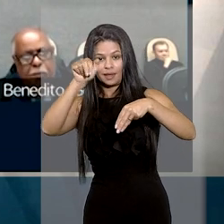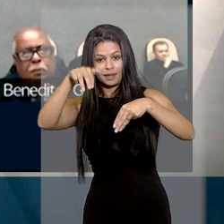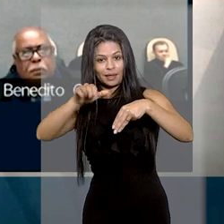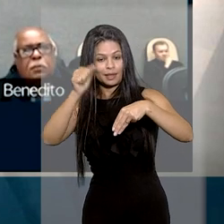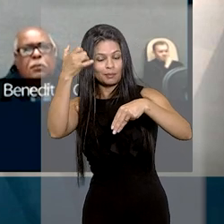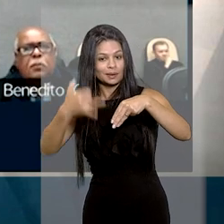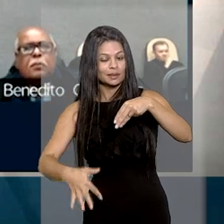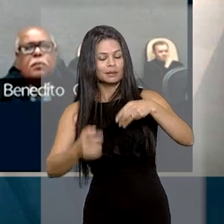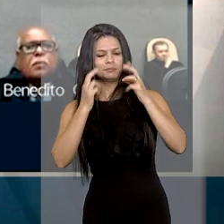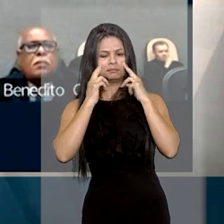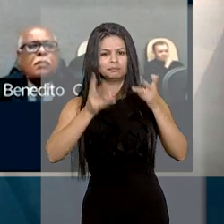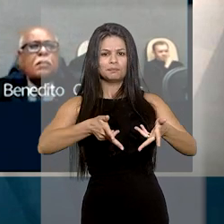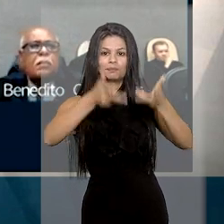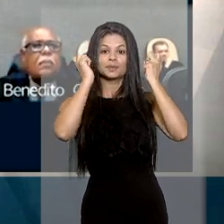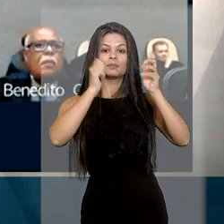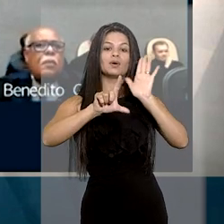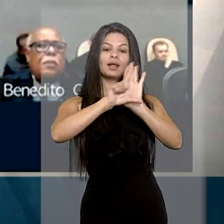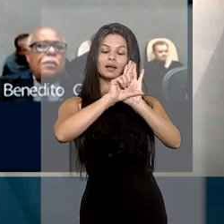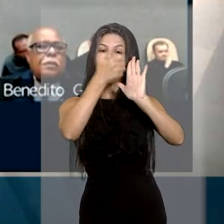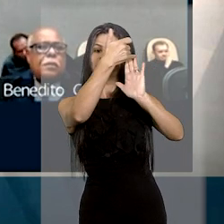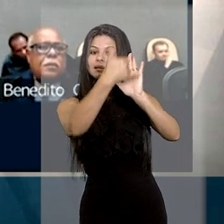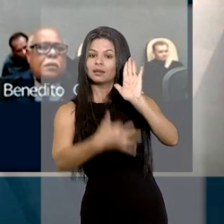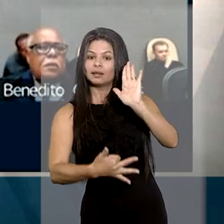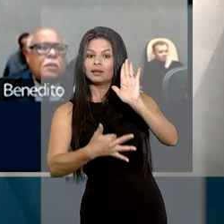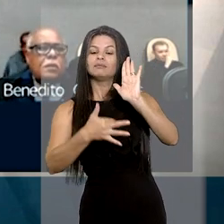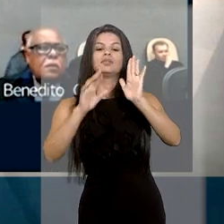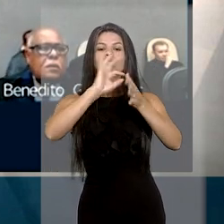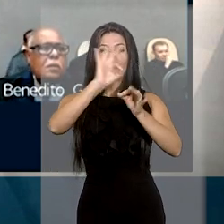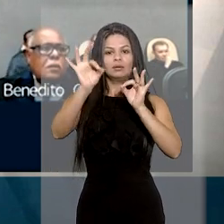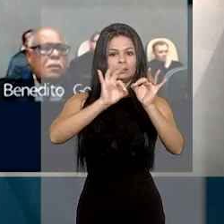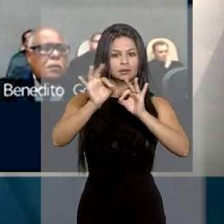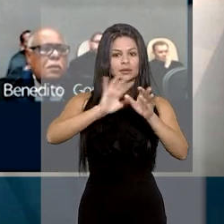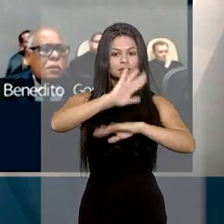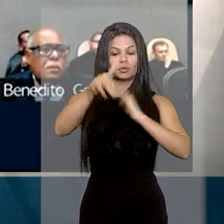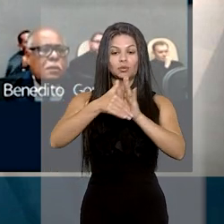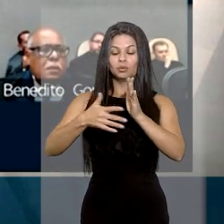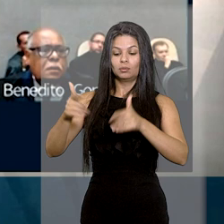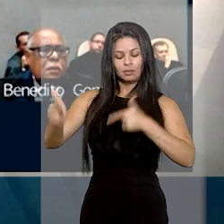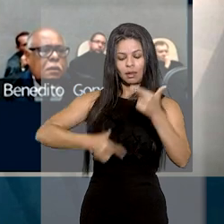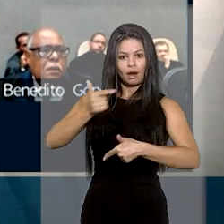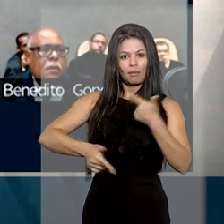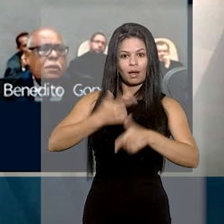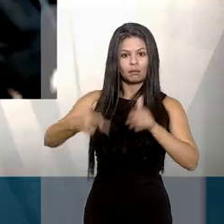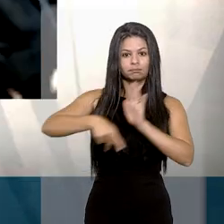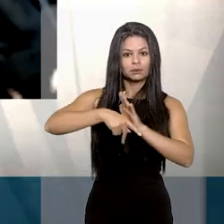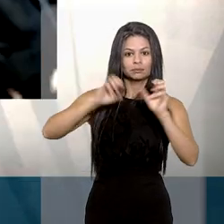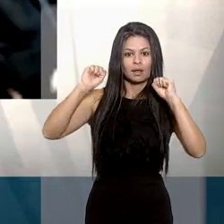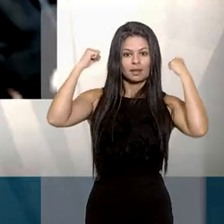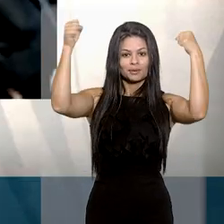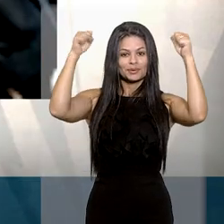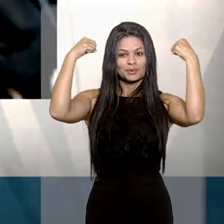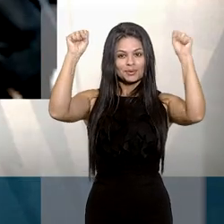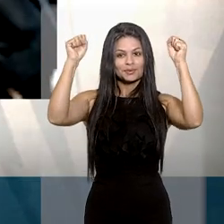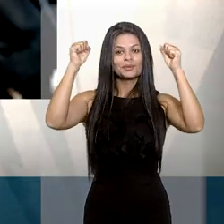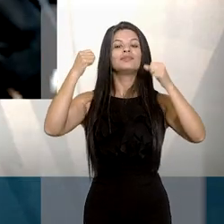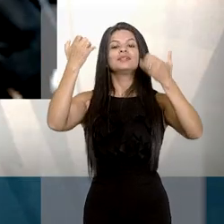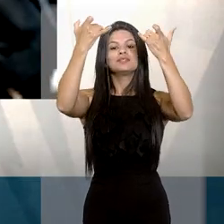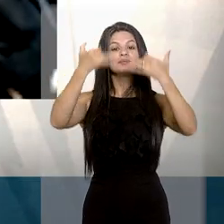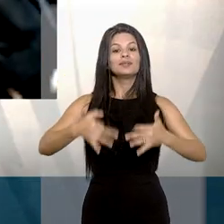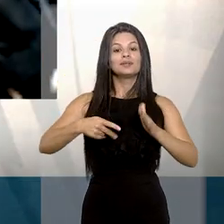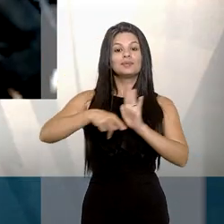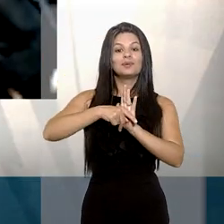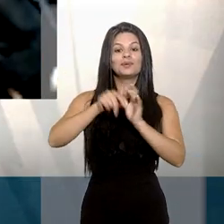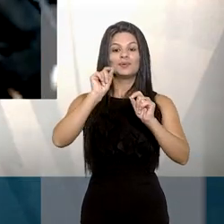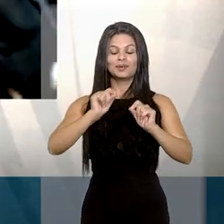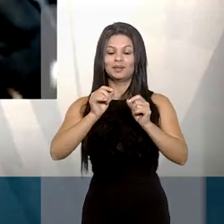recurso repetitivo observou que a lei que dispõe sobre a regulamentação da profissão de educação física define que os profissionais com